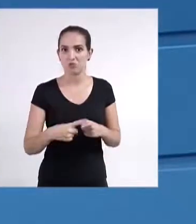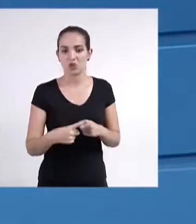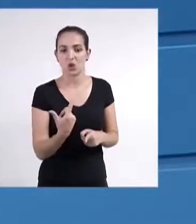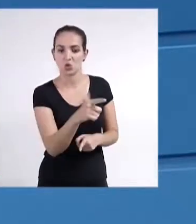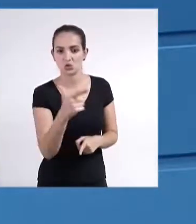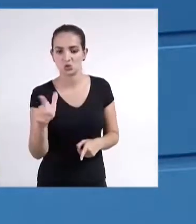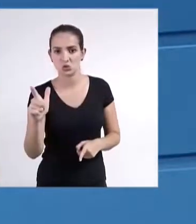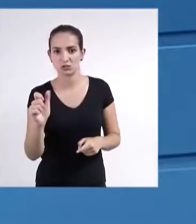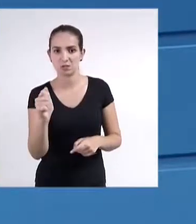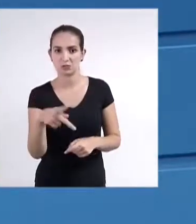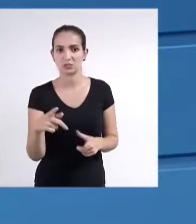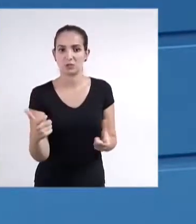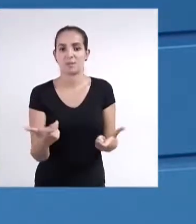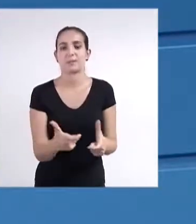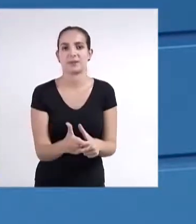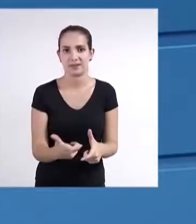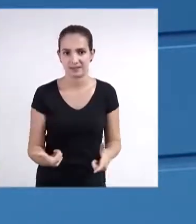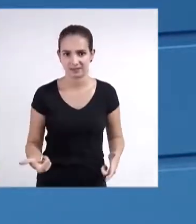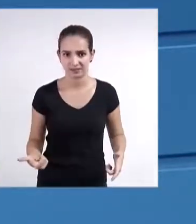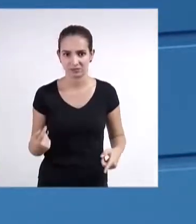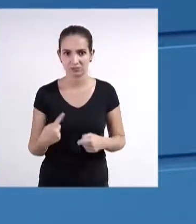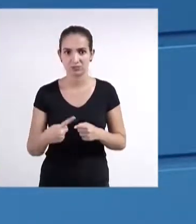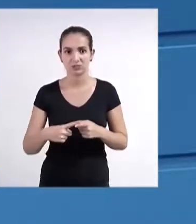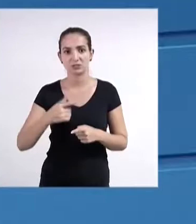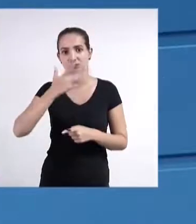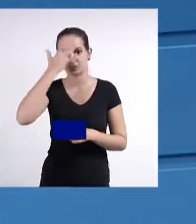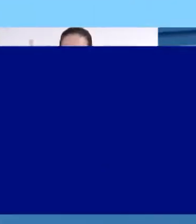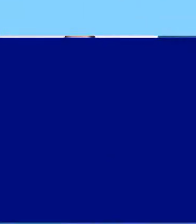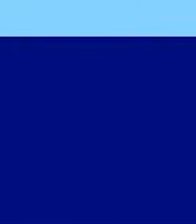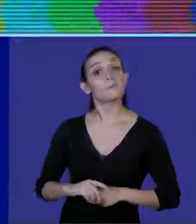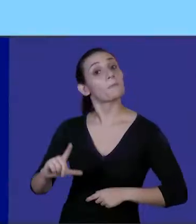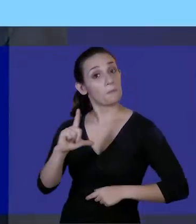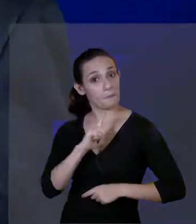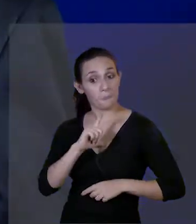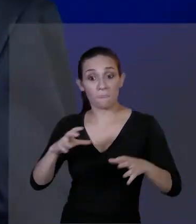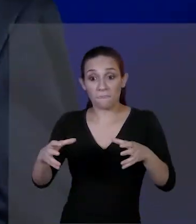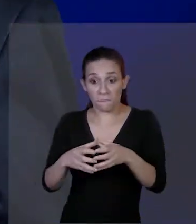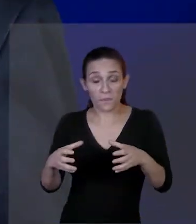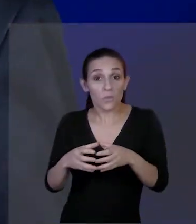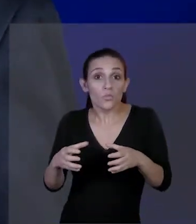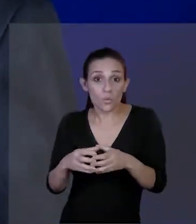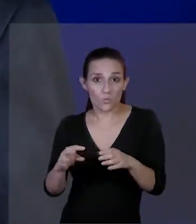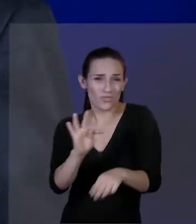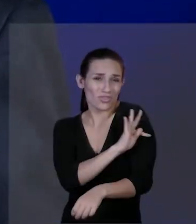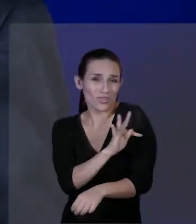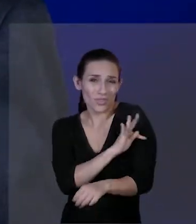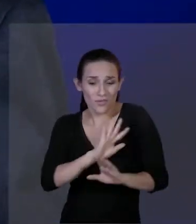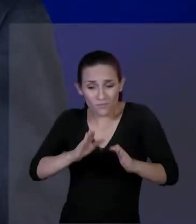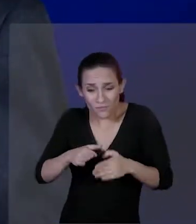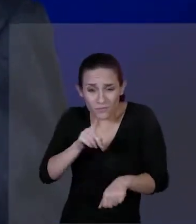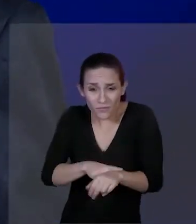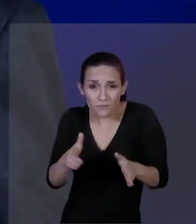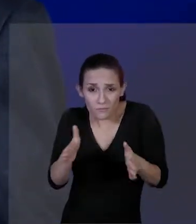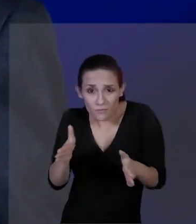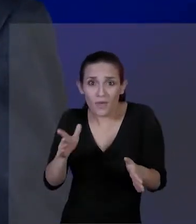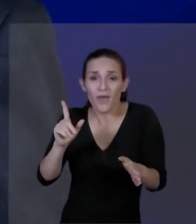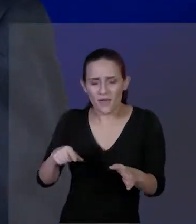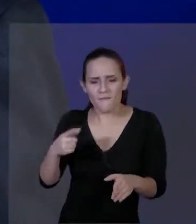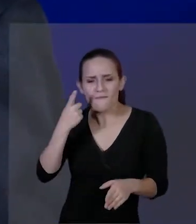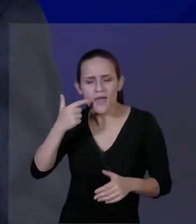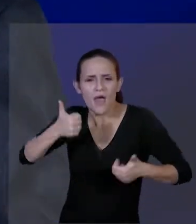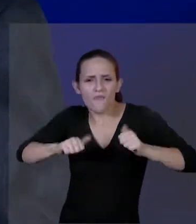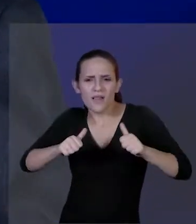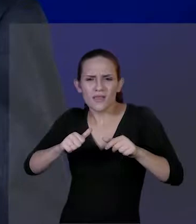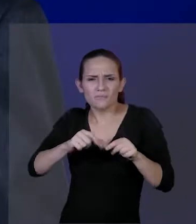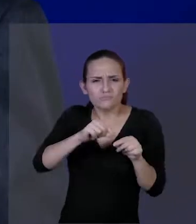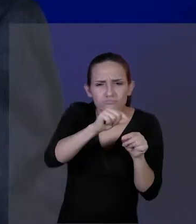reputar a essas pessoas que trabalharam uma vida inteira e ganham tão pouco. Criação de comissão parlamentar temporária para analisar